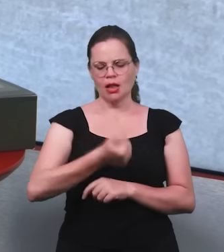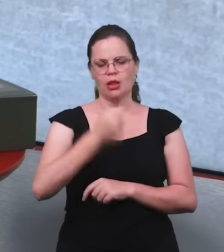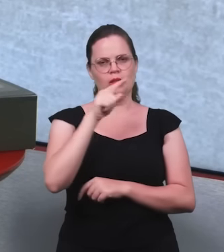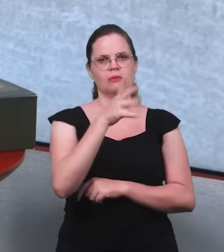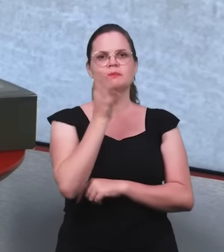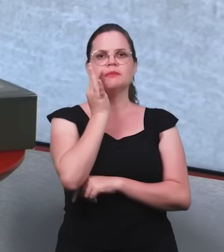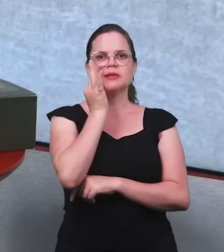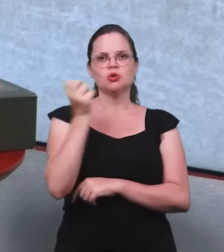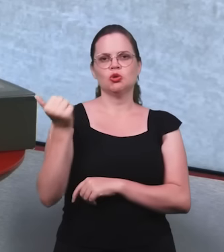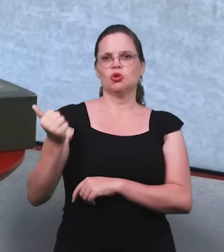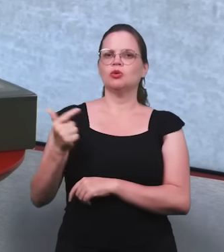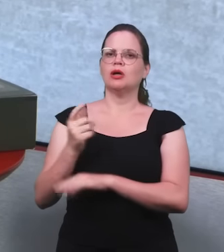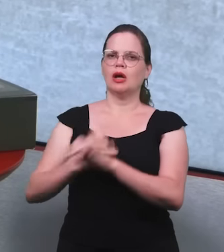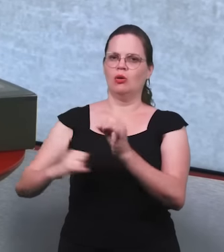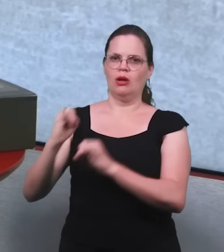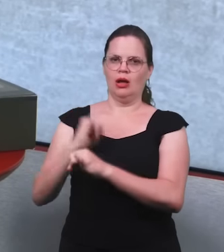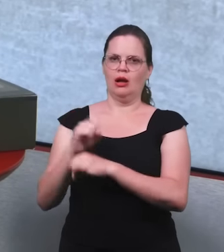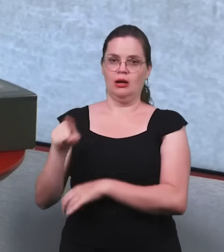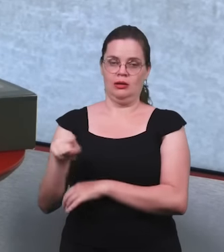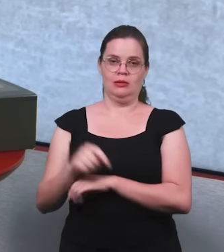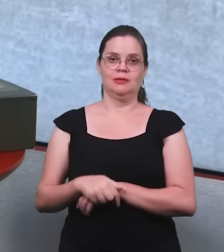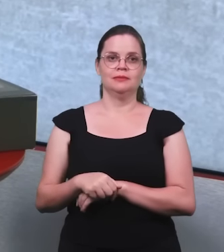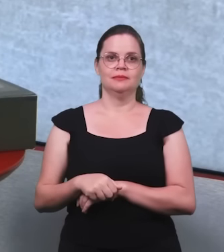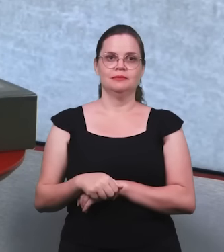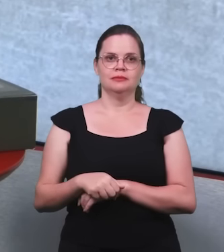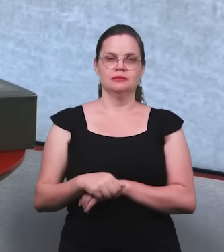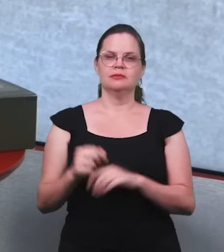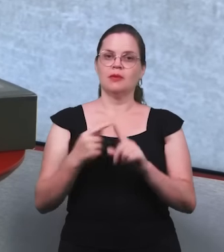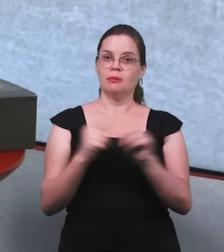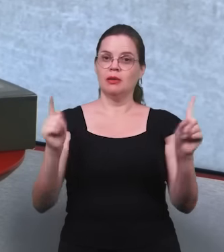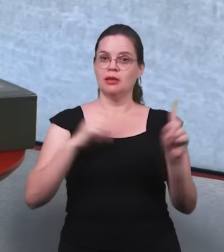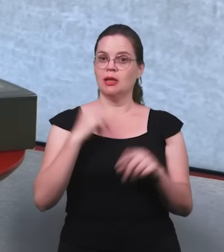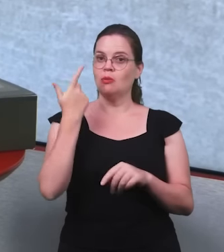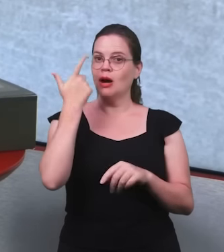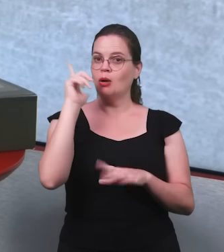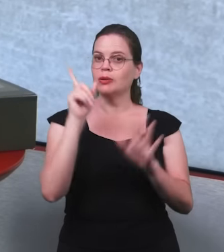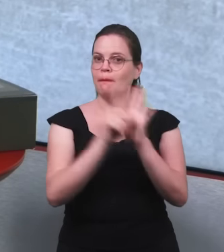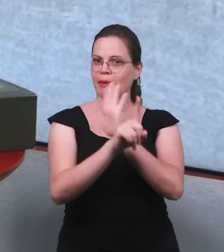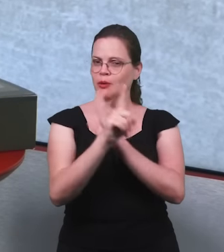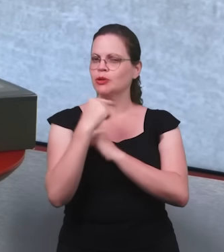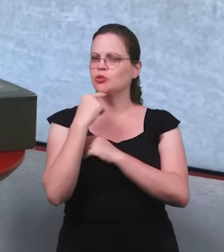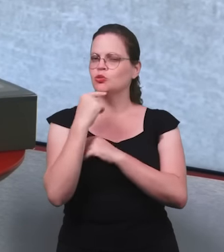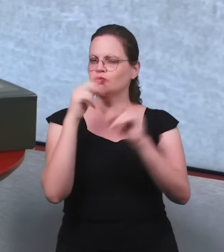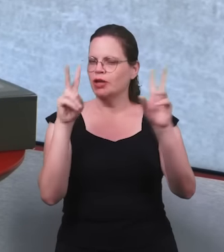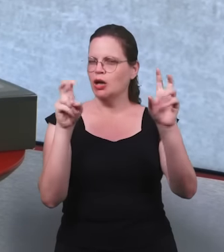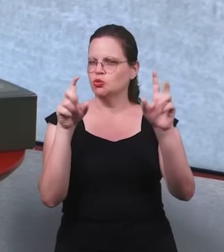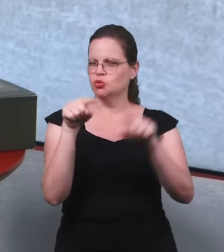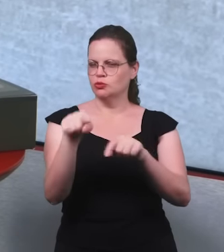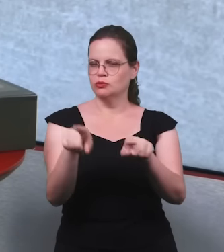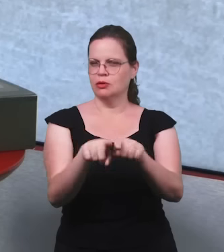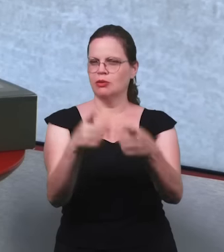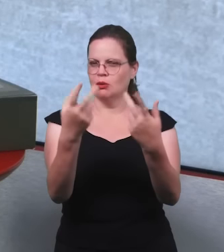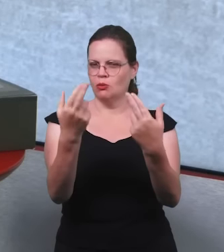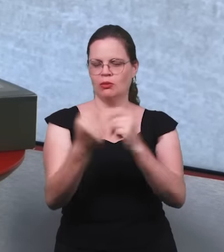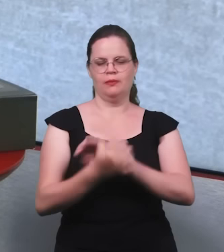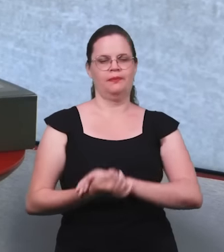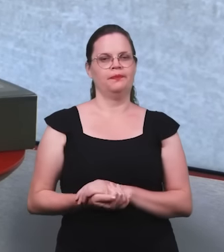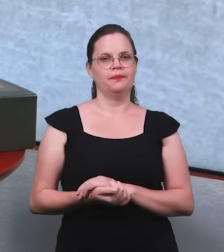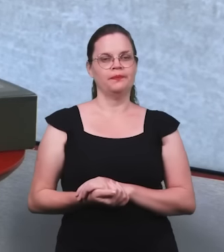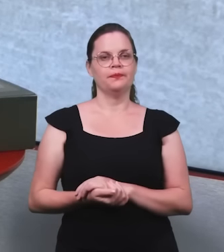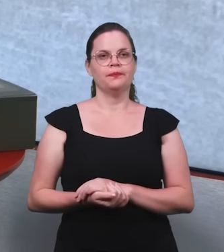do que assistir a um culto online. Mas ainda temos uma pergunta a ser respondida sobre este assunto. E